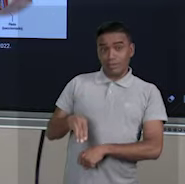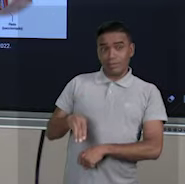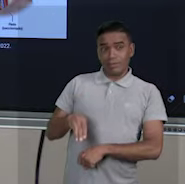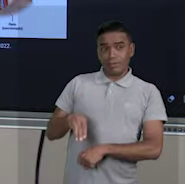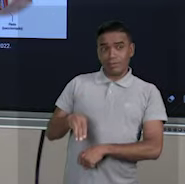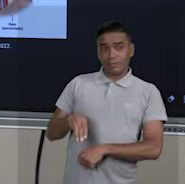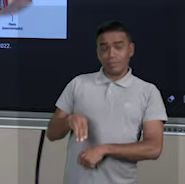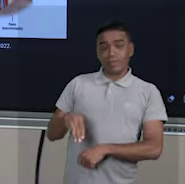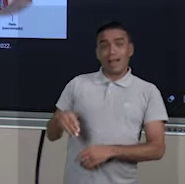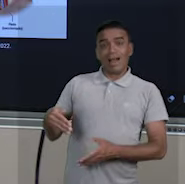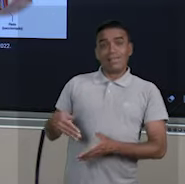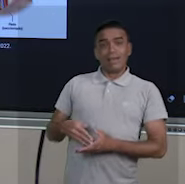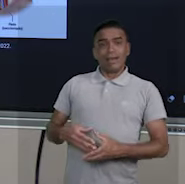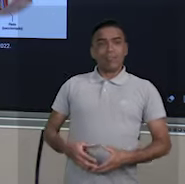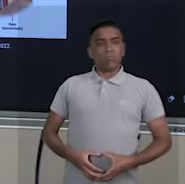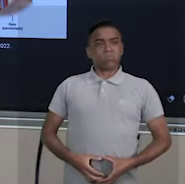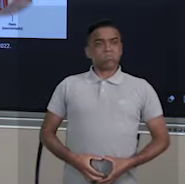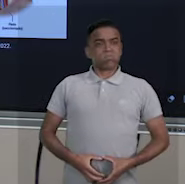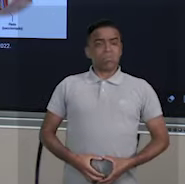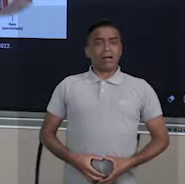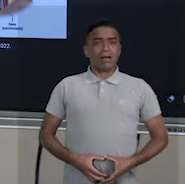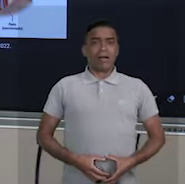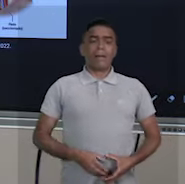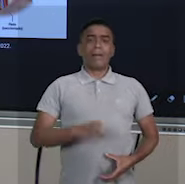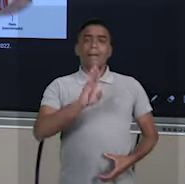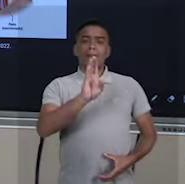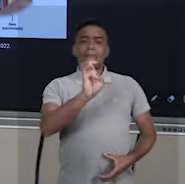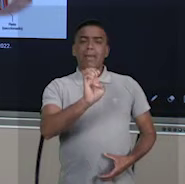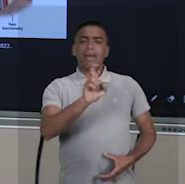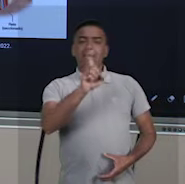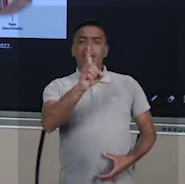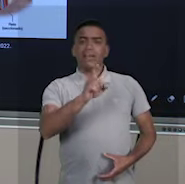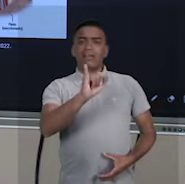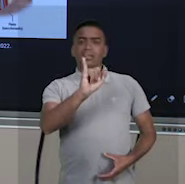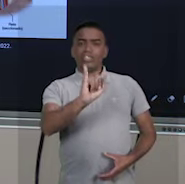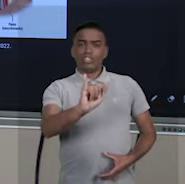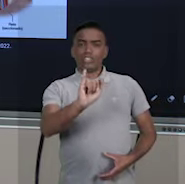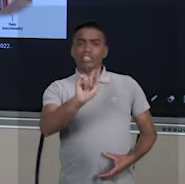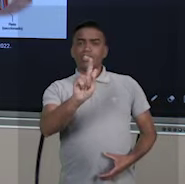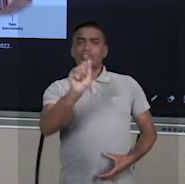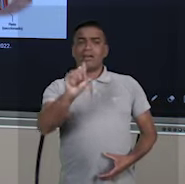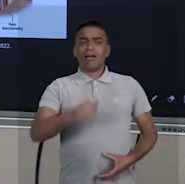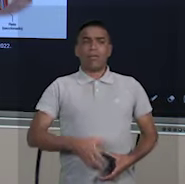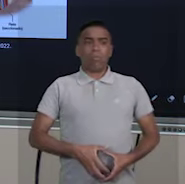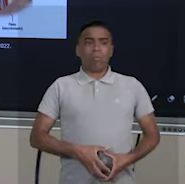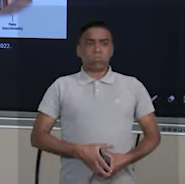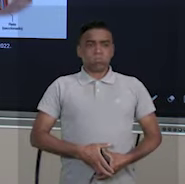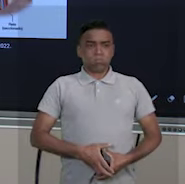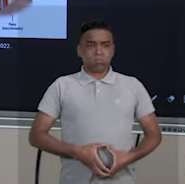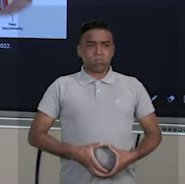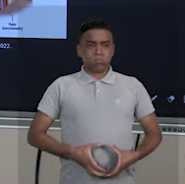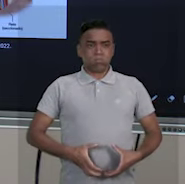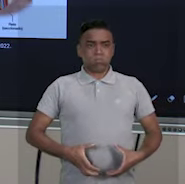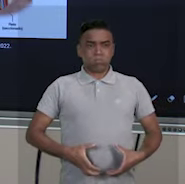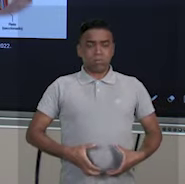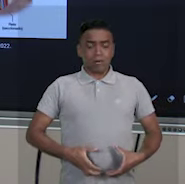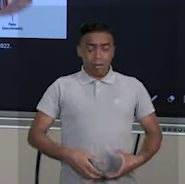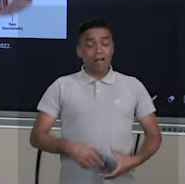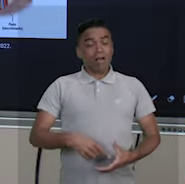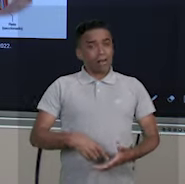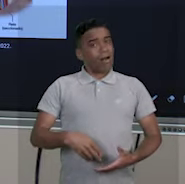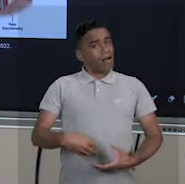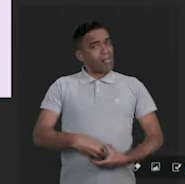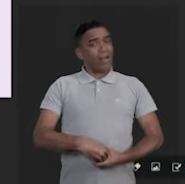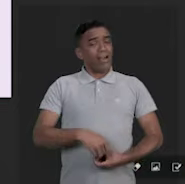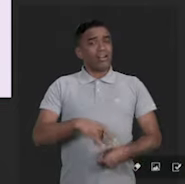a bexiga, que é um órgão muscular que vai distender e armazenar essa urina lá. Então, esse canal aqui,